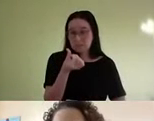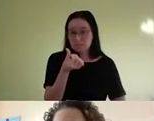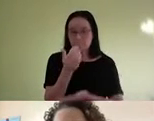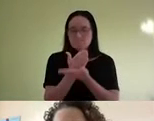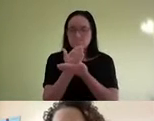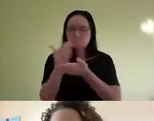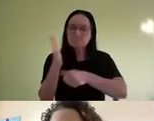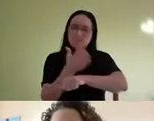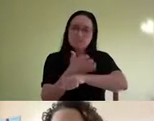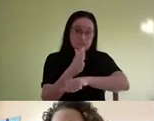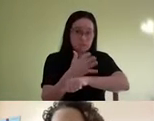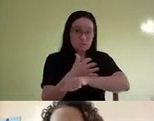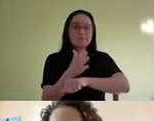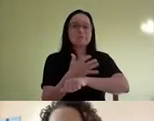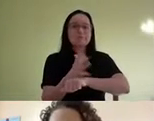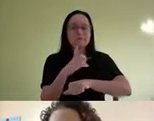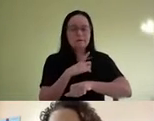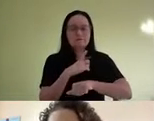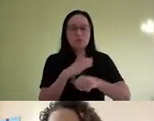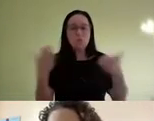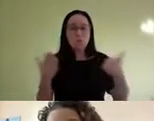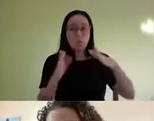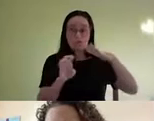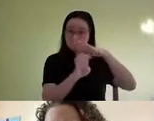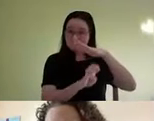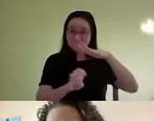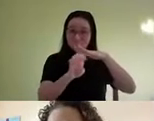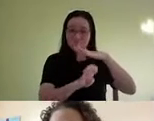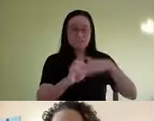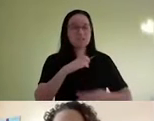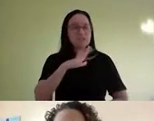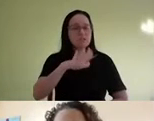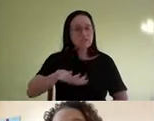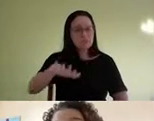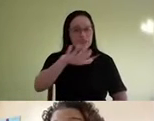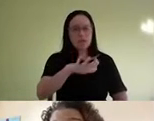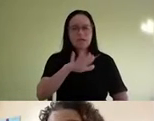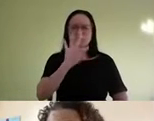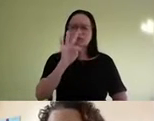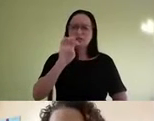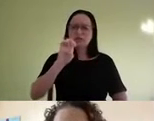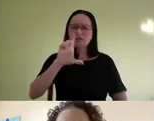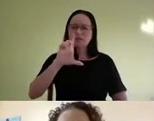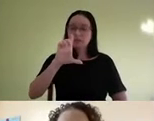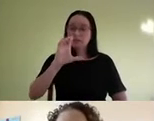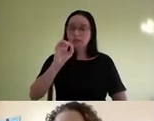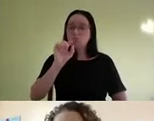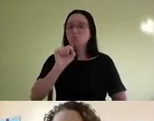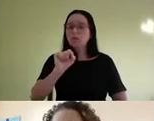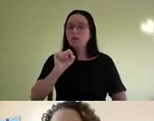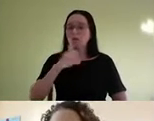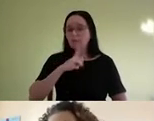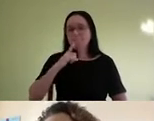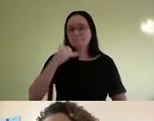Hoje nós temos aí as empresas de telecom, de telco, né? Que a gente chama telecomunicações e na